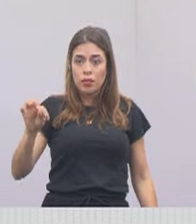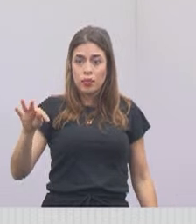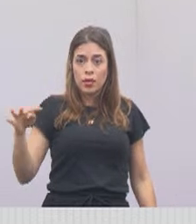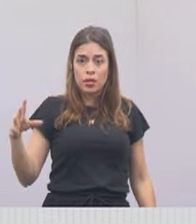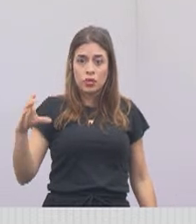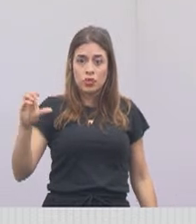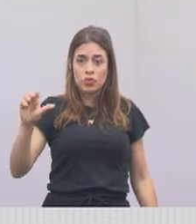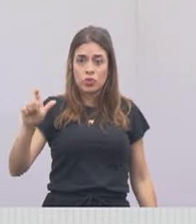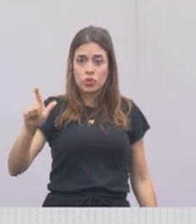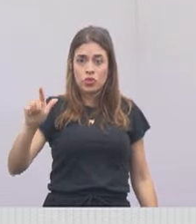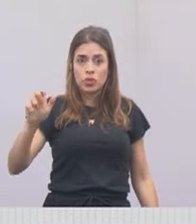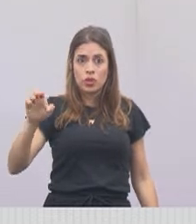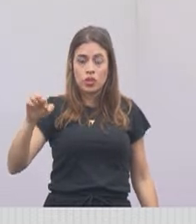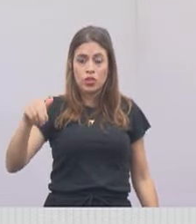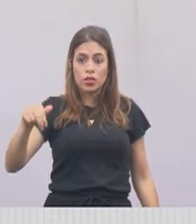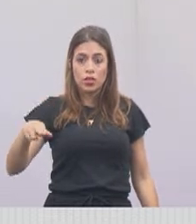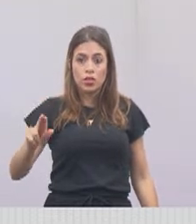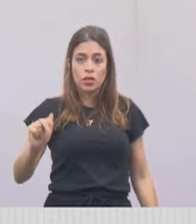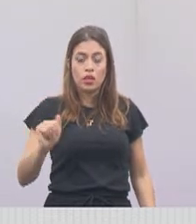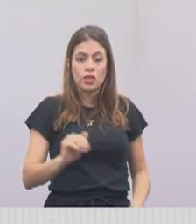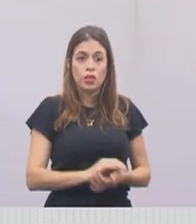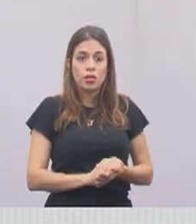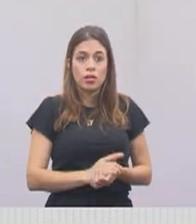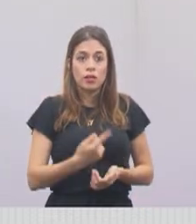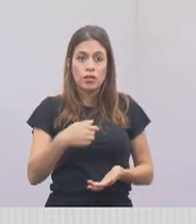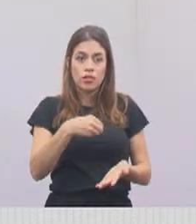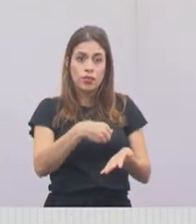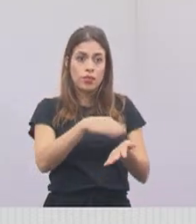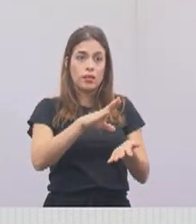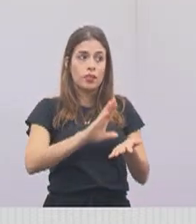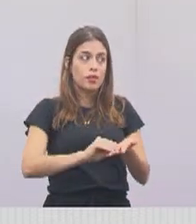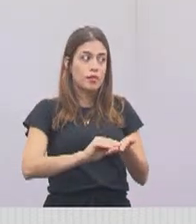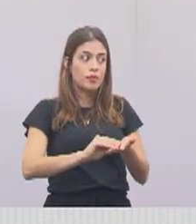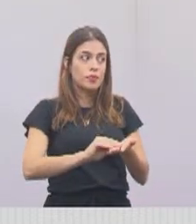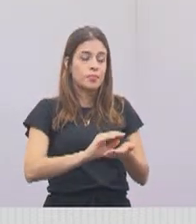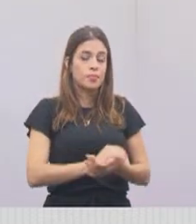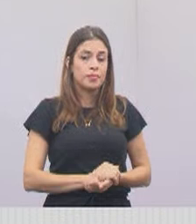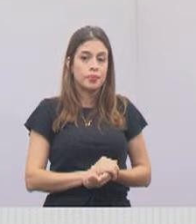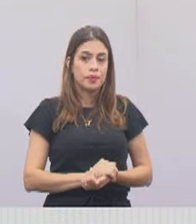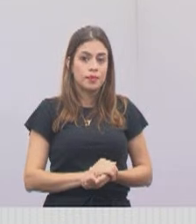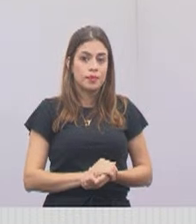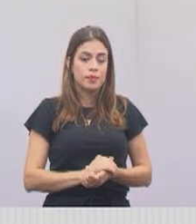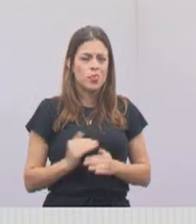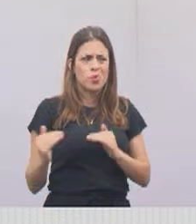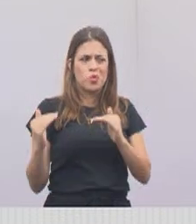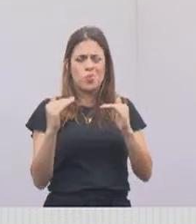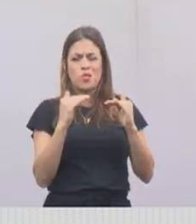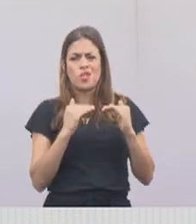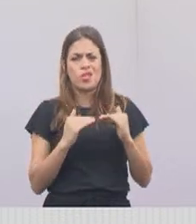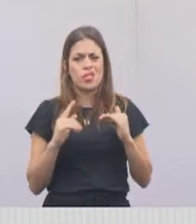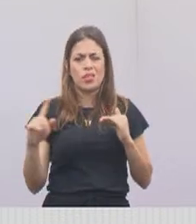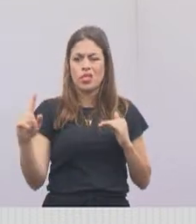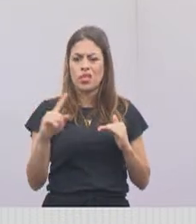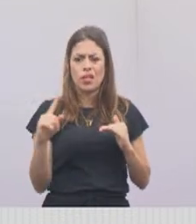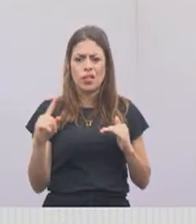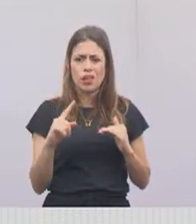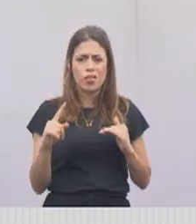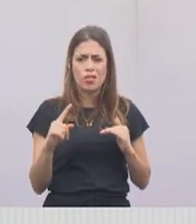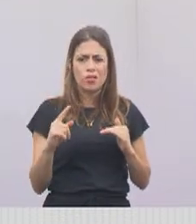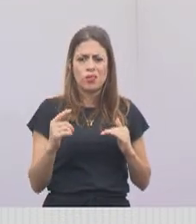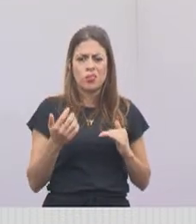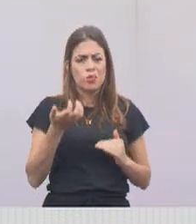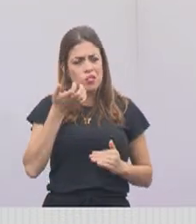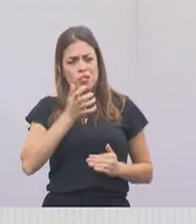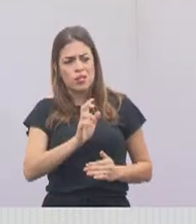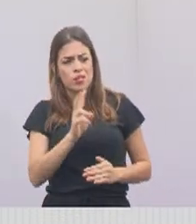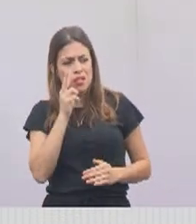fiscal. Não, não, nós não queremos ver. Foi lá e multou. Isso é coerência? Não, isso é falta de